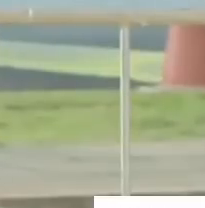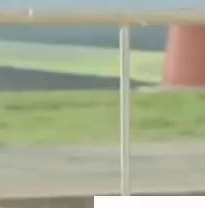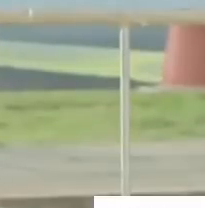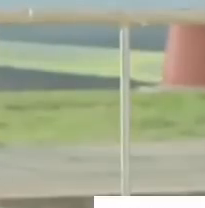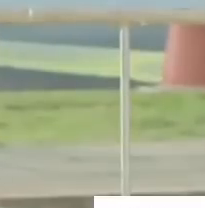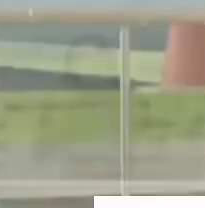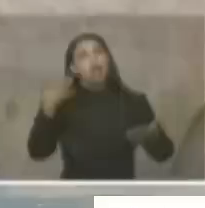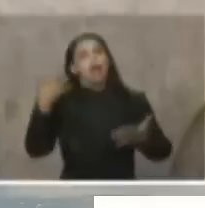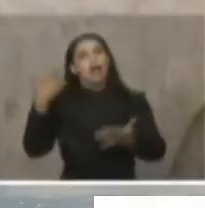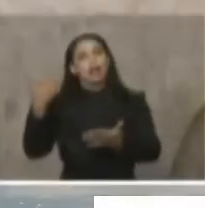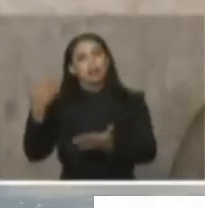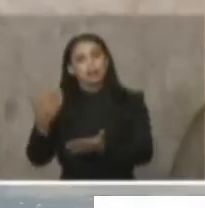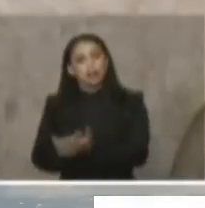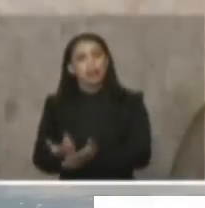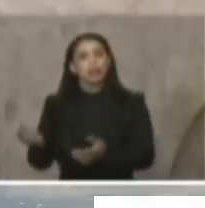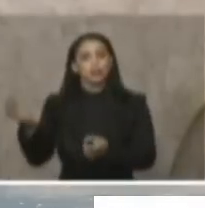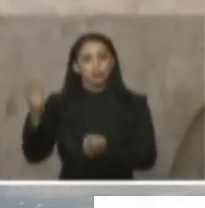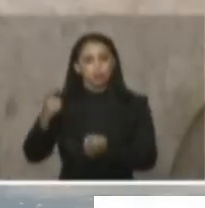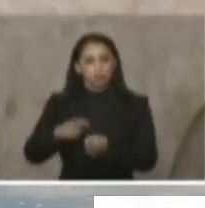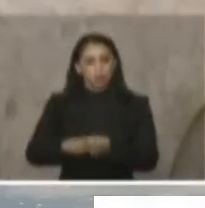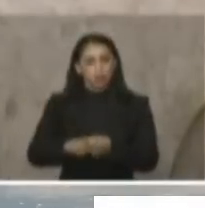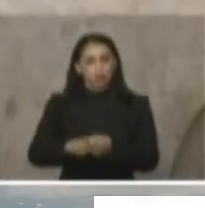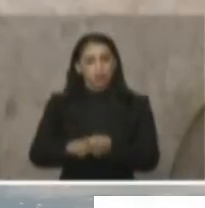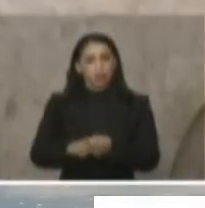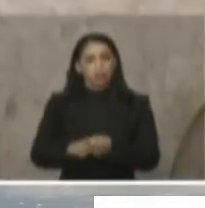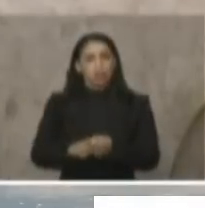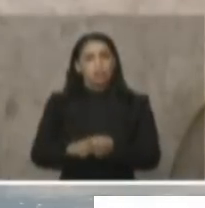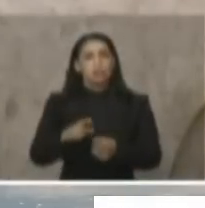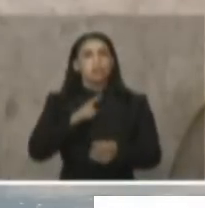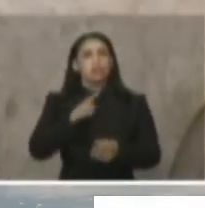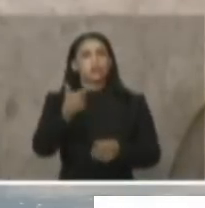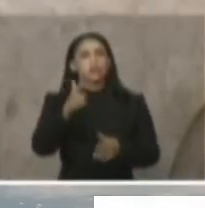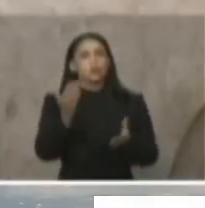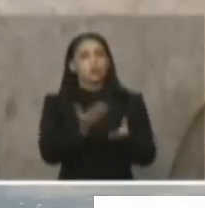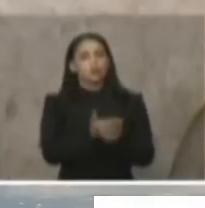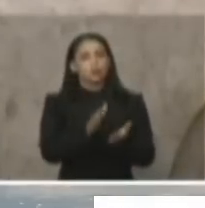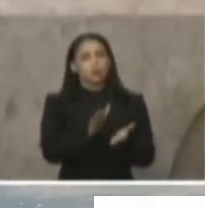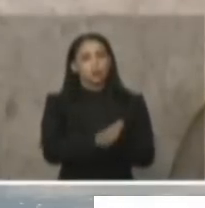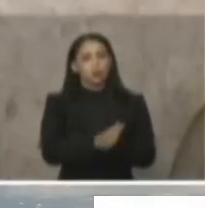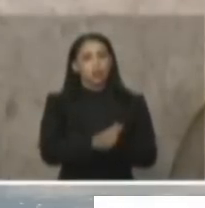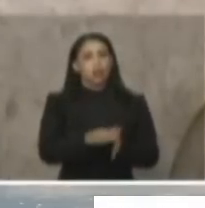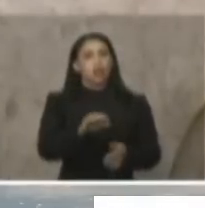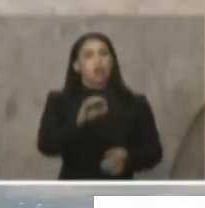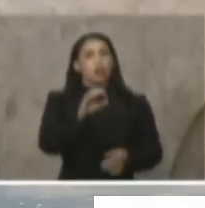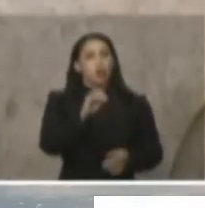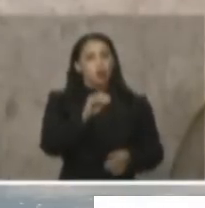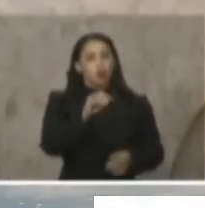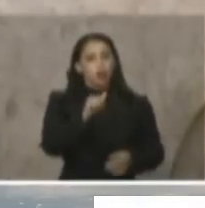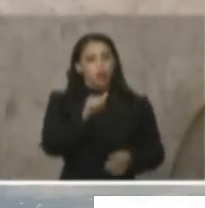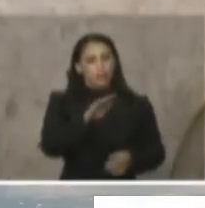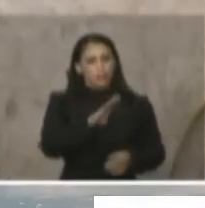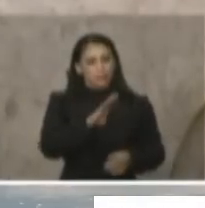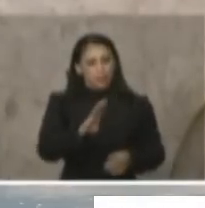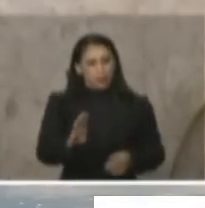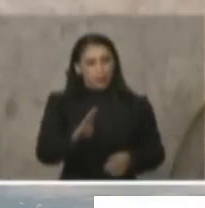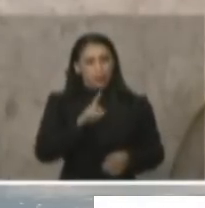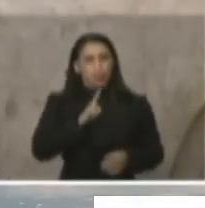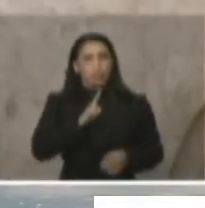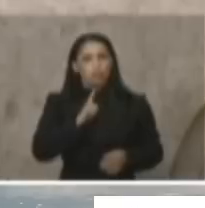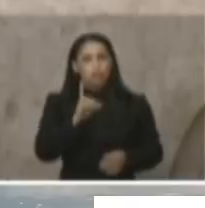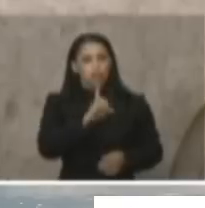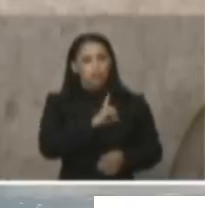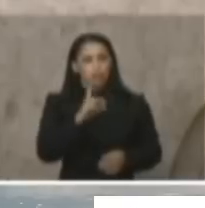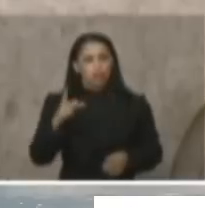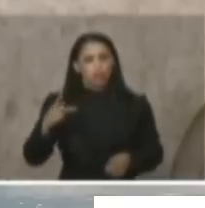também o Presidente da República convidados internacionais e até esse presidentes da República aqui no Congresso Nacional hoje na